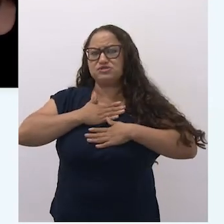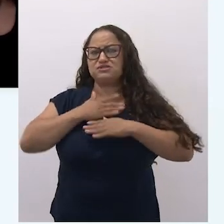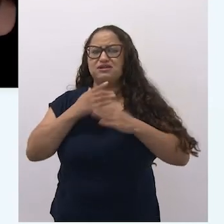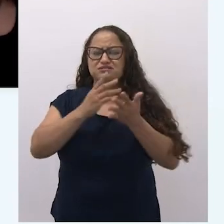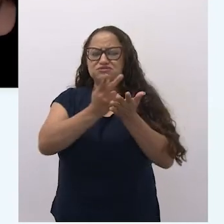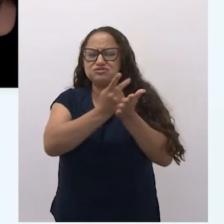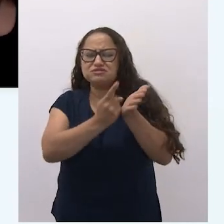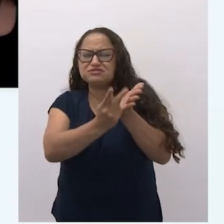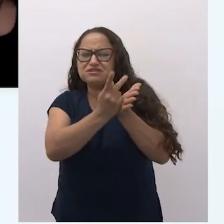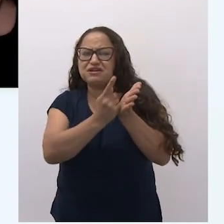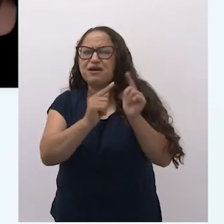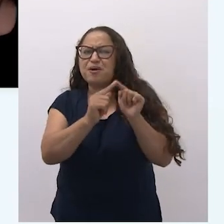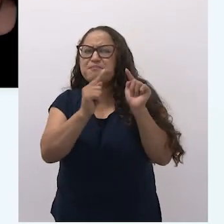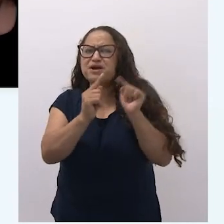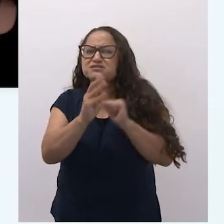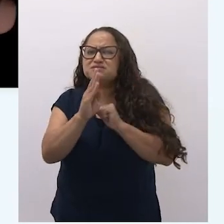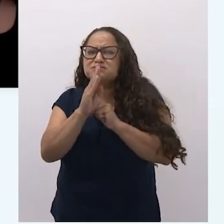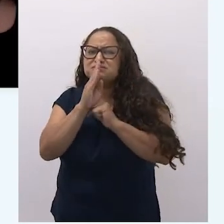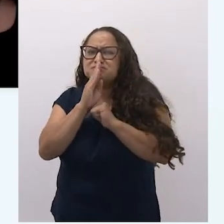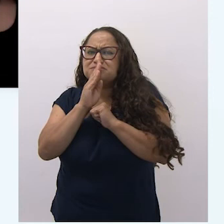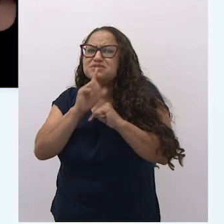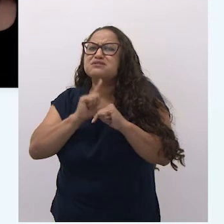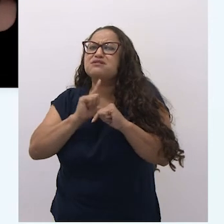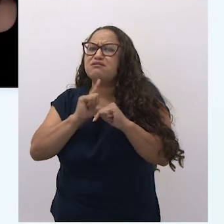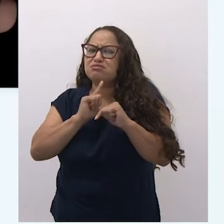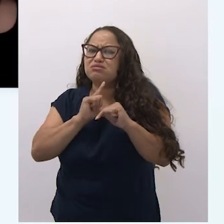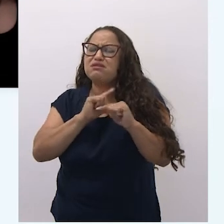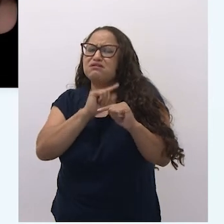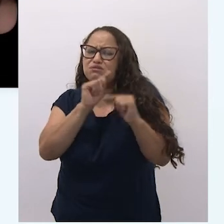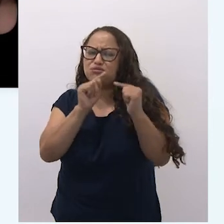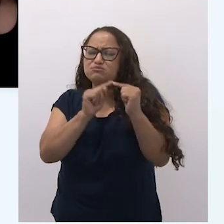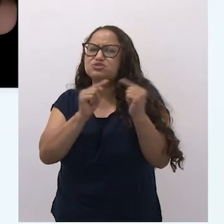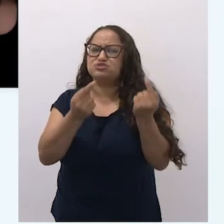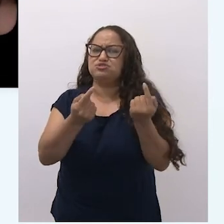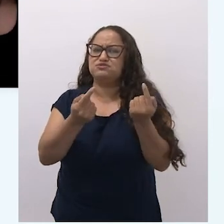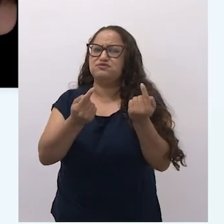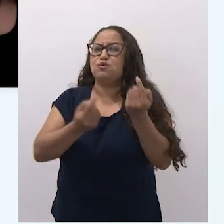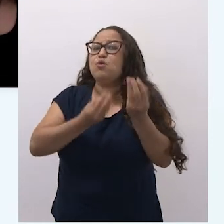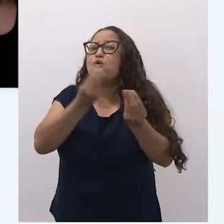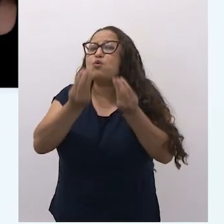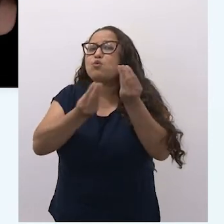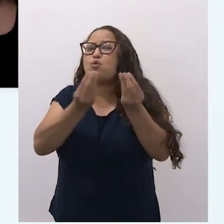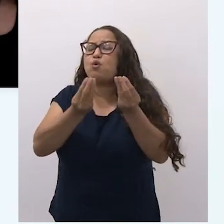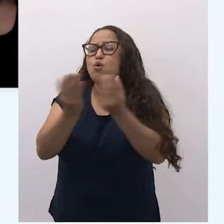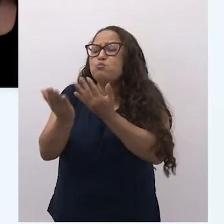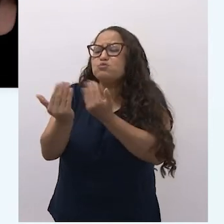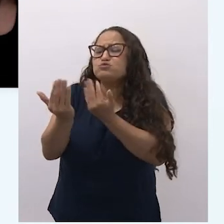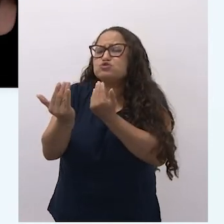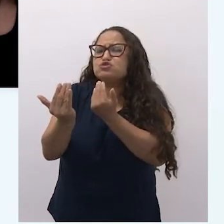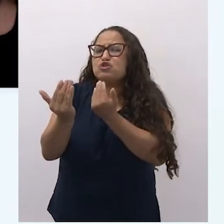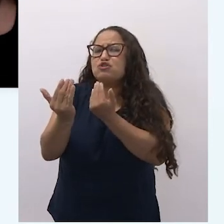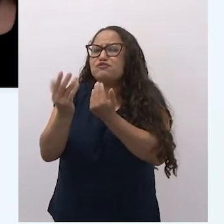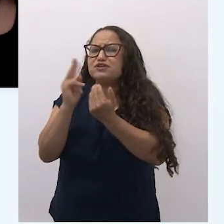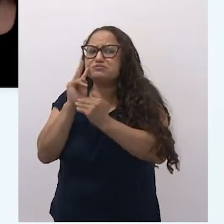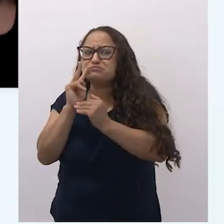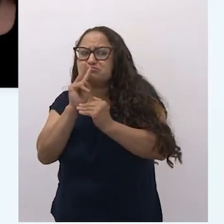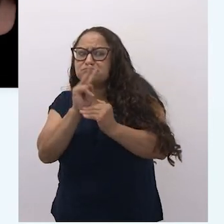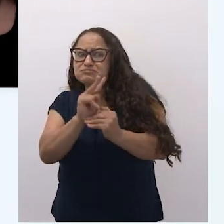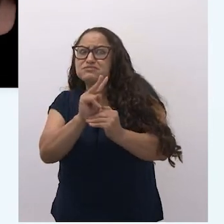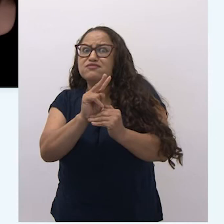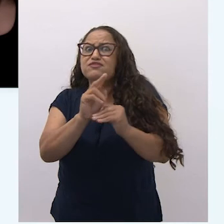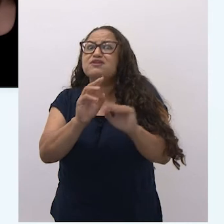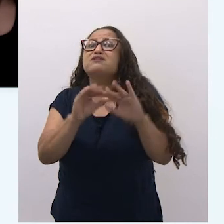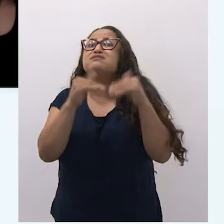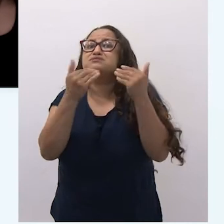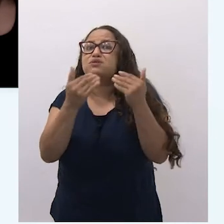embutidas nesses silêncios aí, né? De que forma ele está monitorando a aprendizagem dele? Então, sim, a docência,